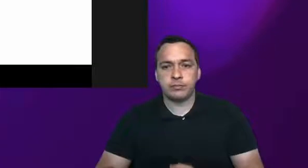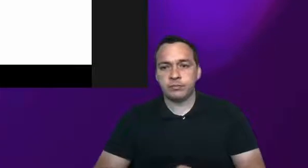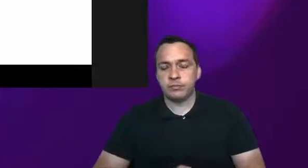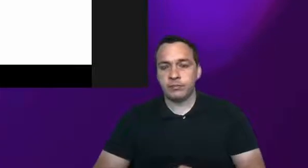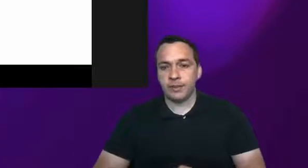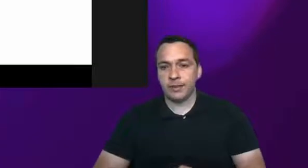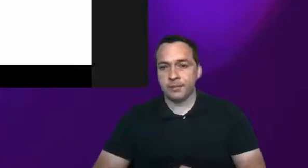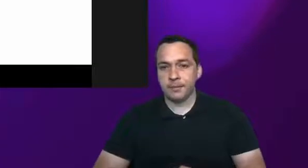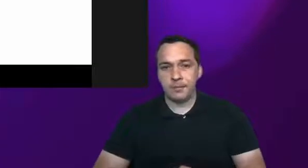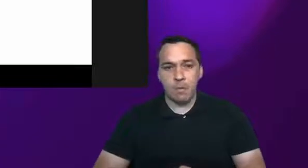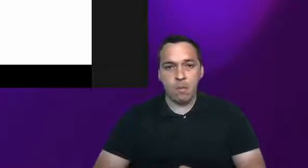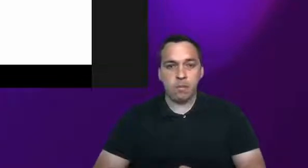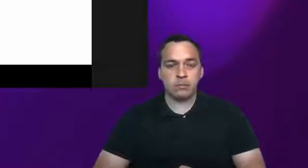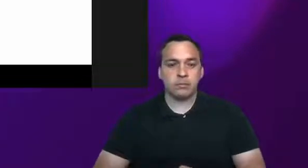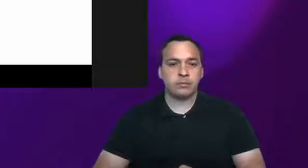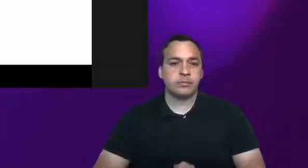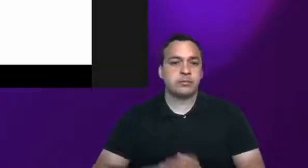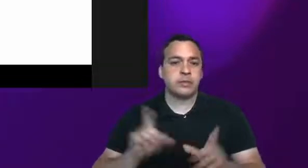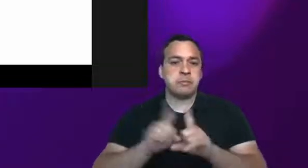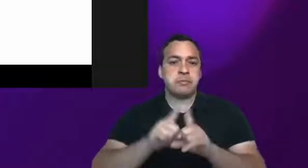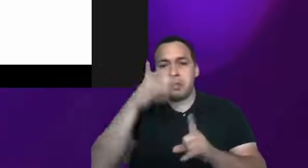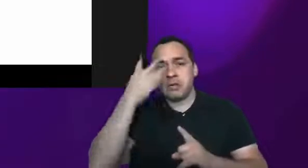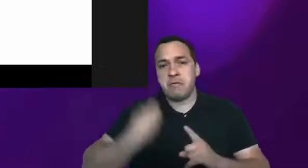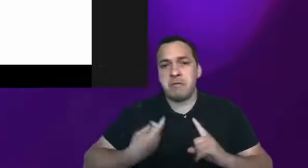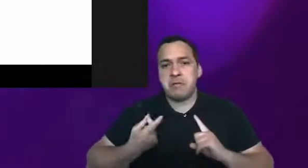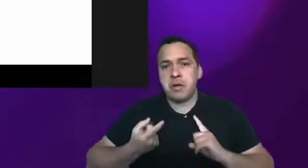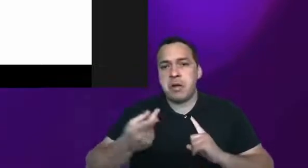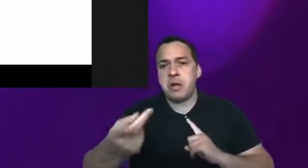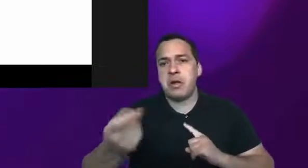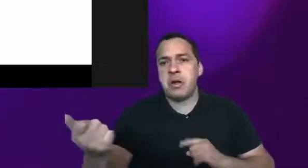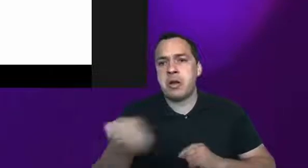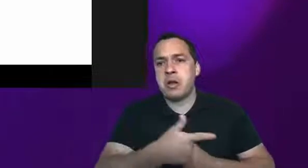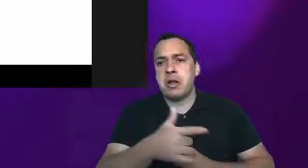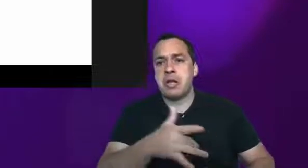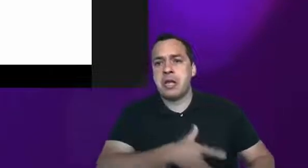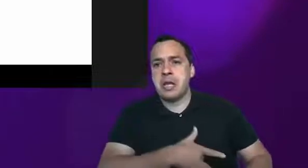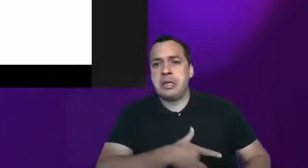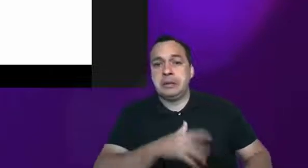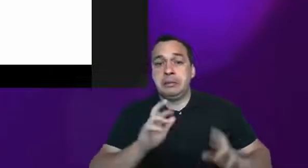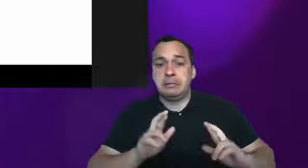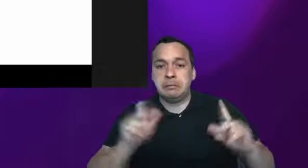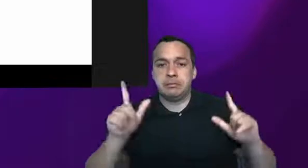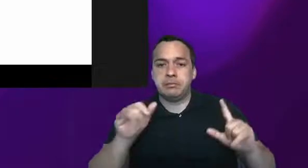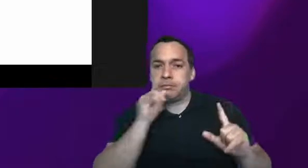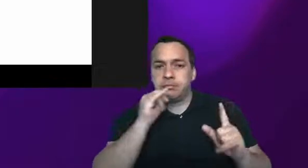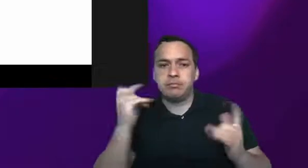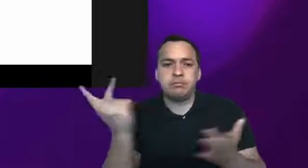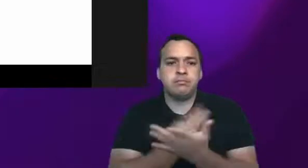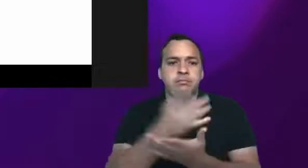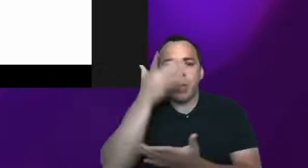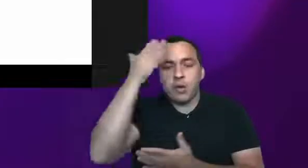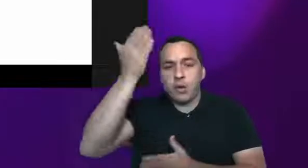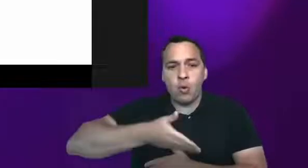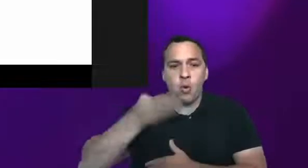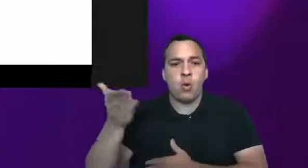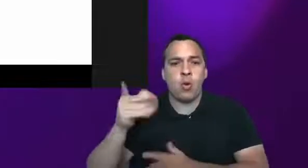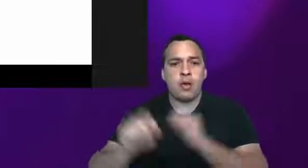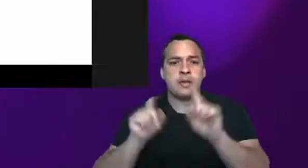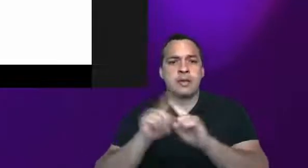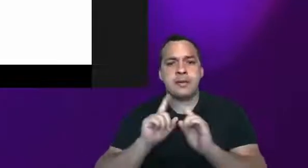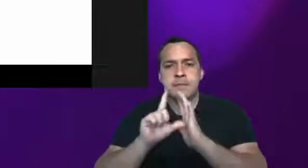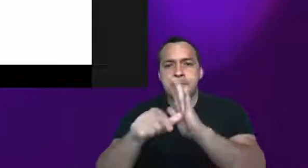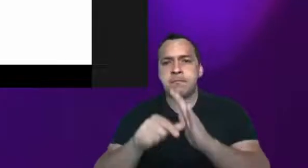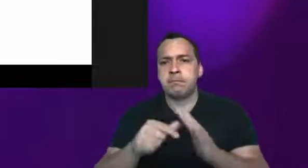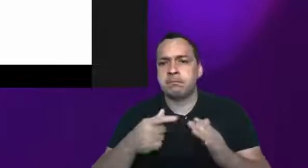muitas vezes vivem durante bastante tempo. Este é o caso de um doente que foi ressecado e depois do transplante e